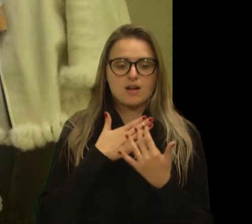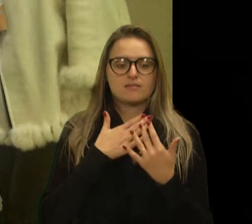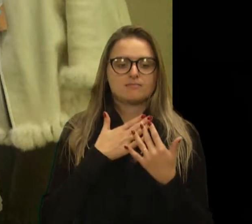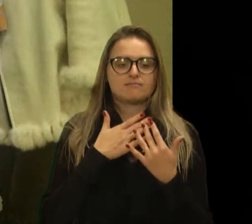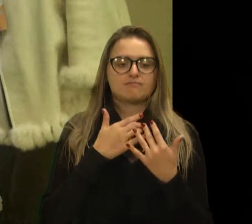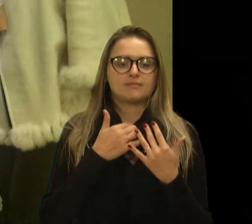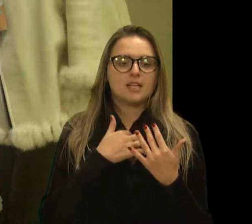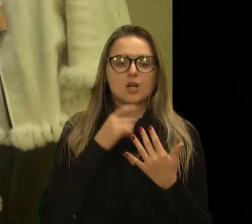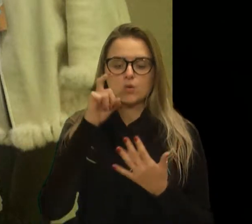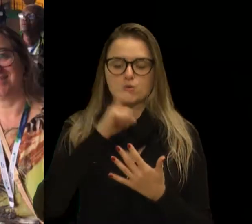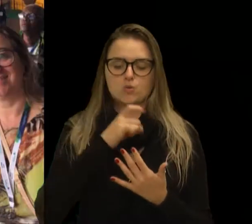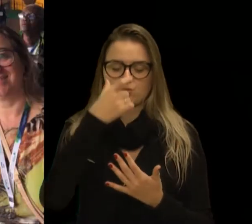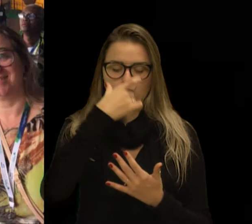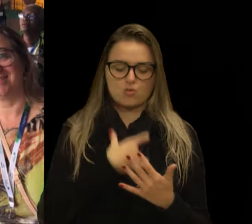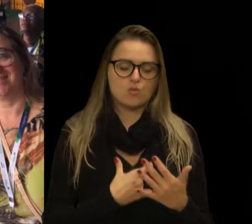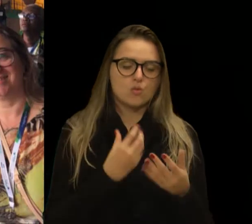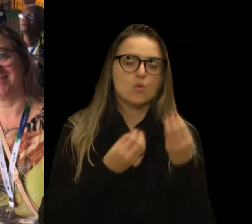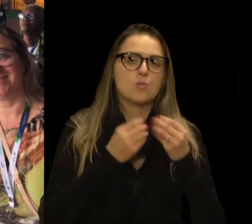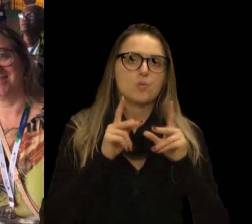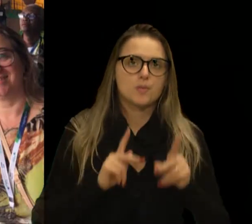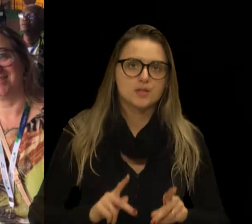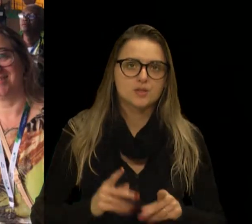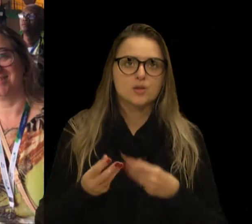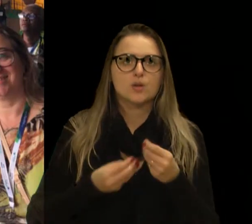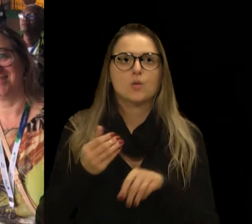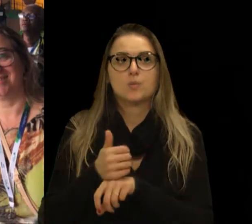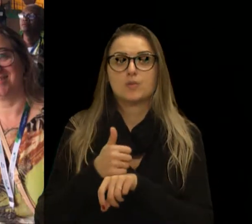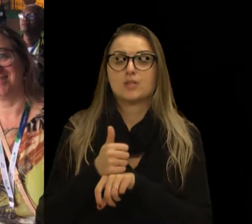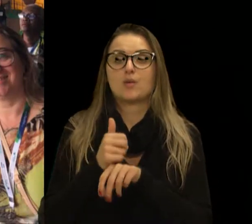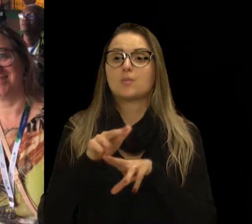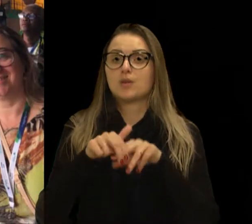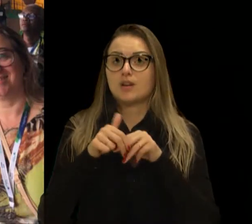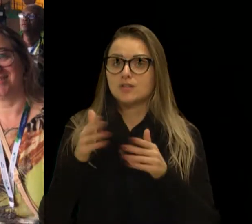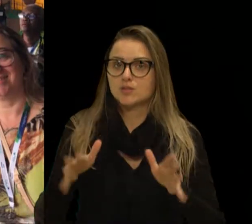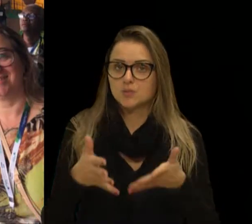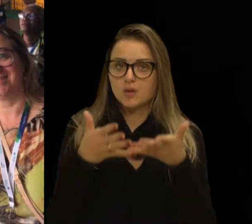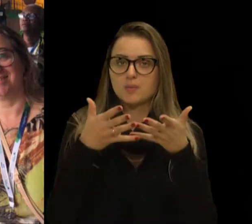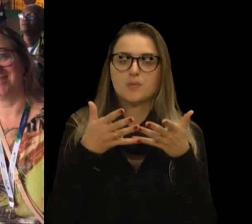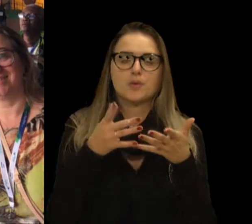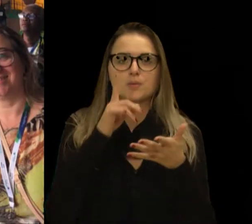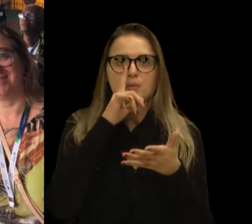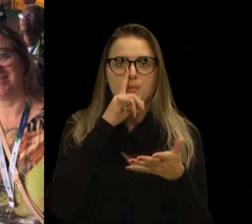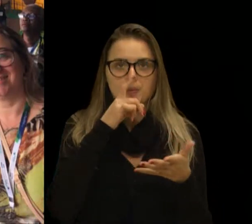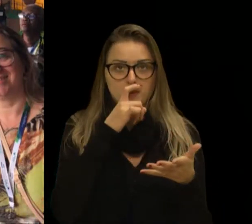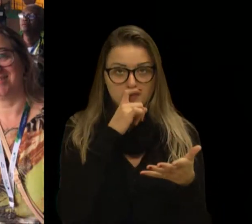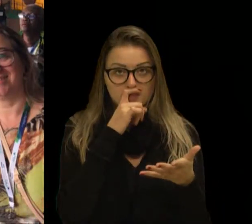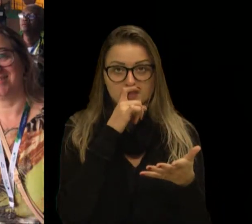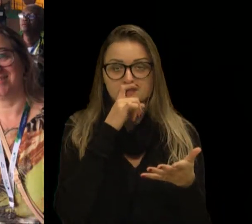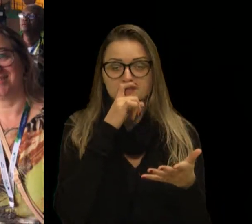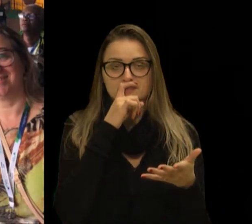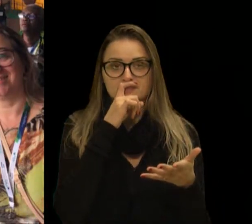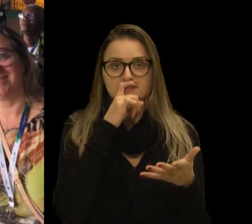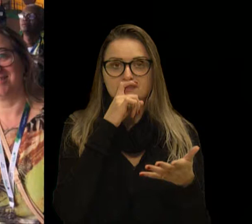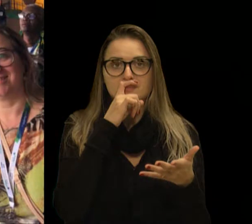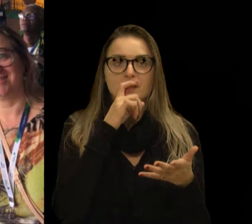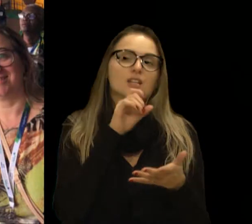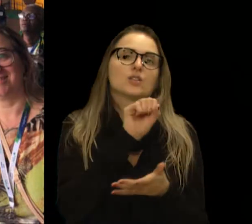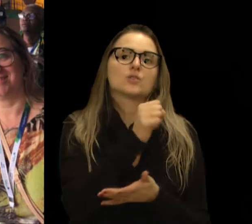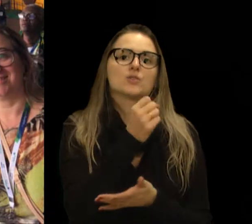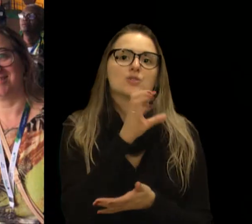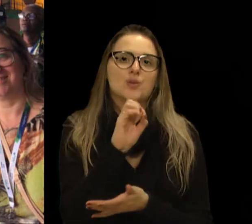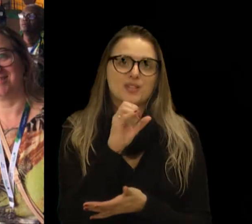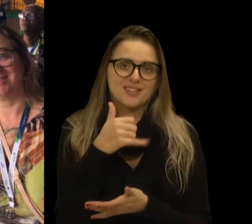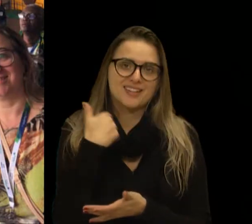sou hoje, como pessoa, como profissional, em especial ao meu pai e minha mãe, que, nos seus 80